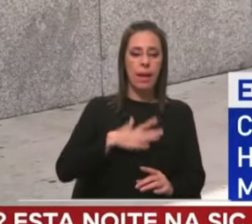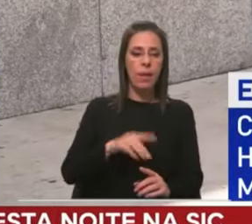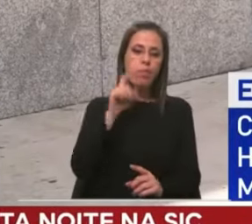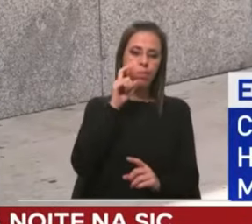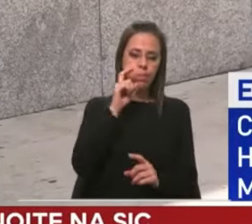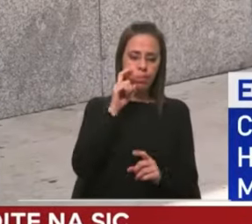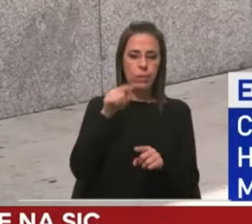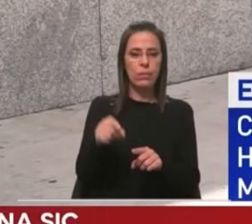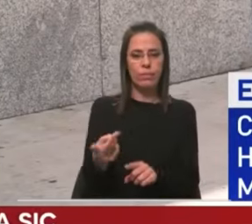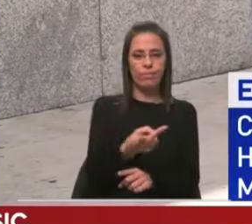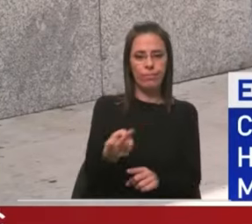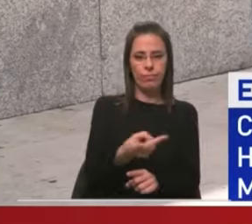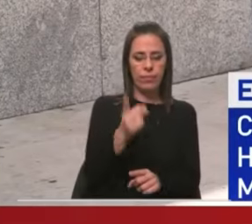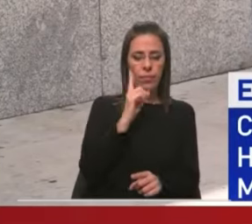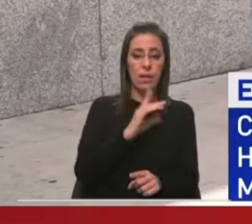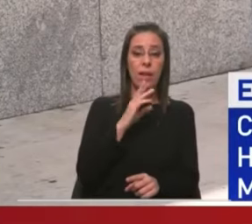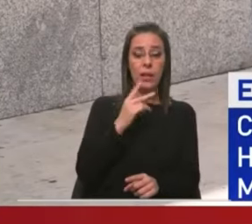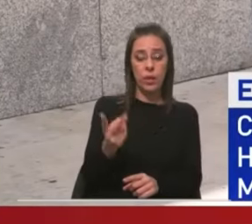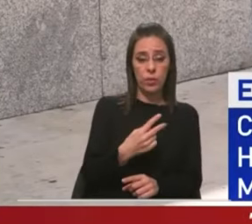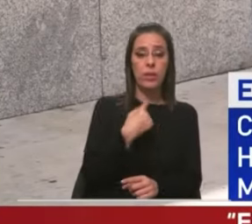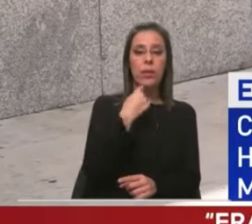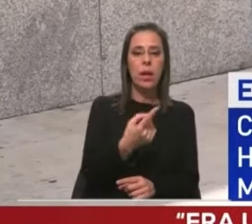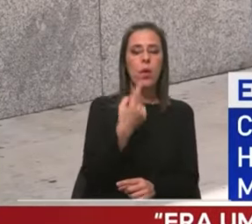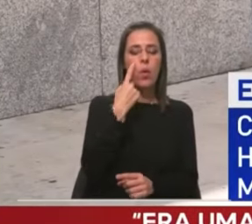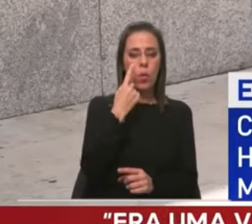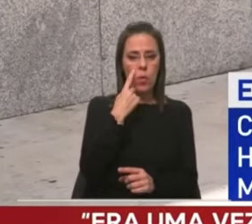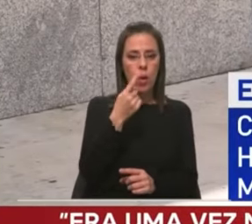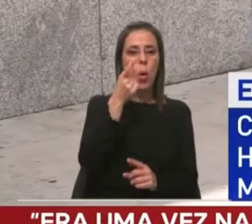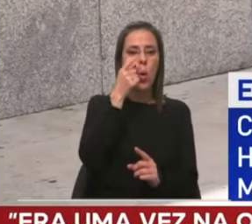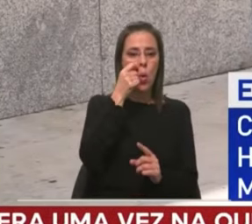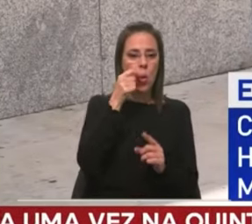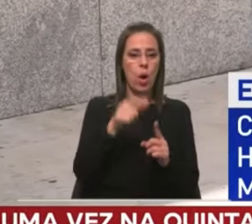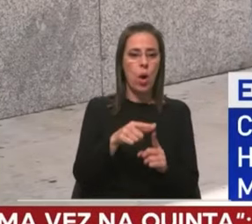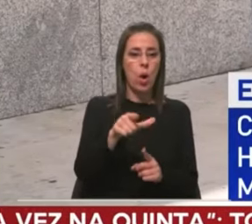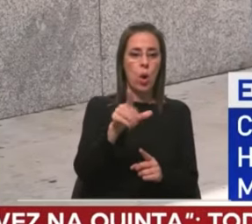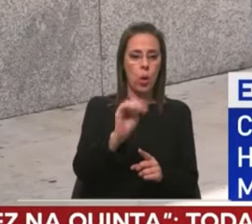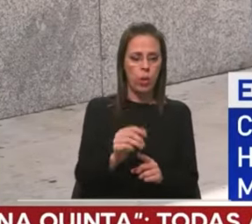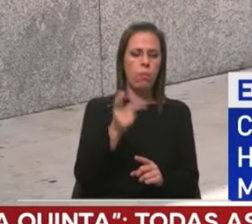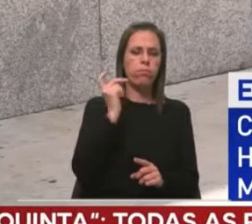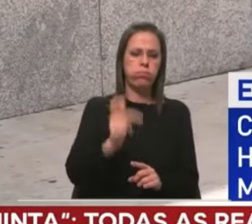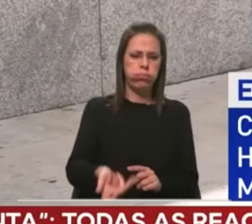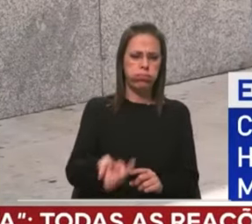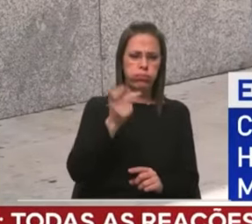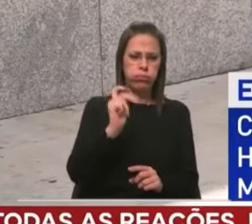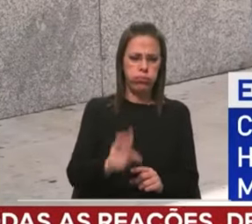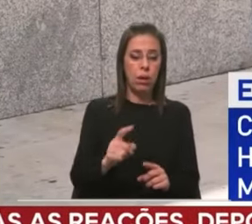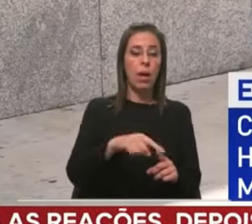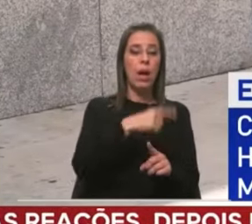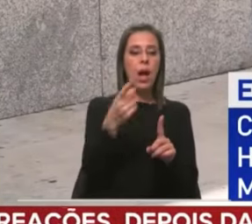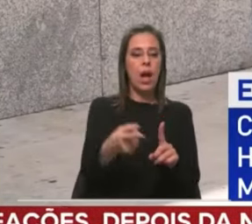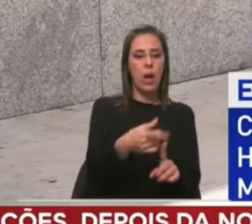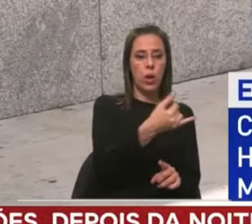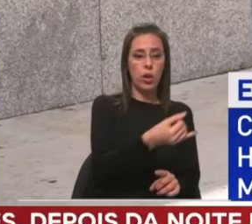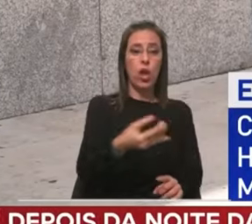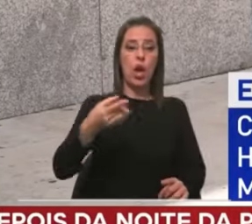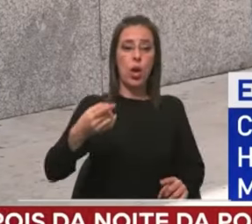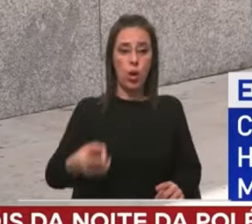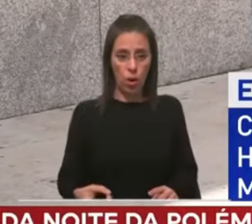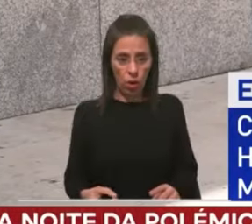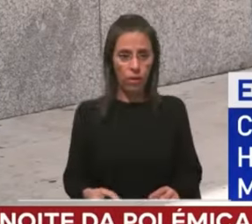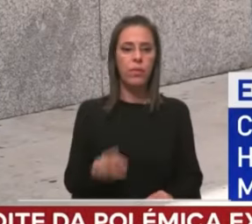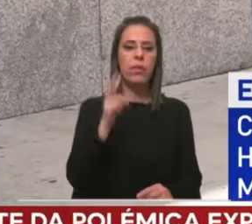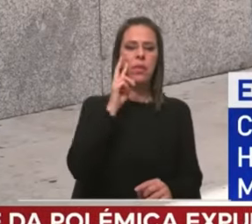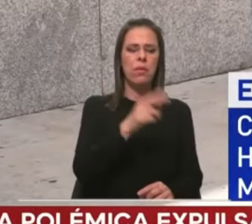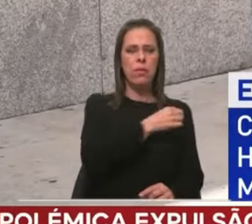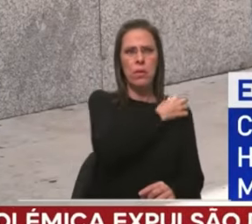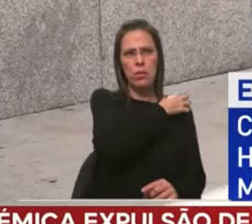certa maneira, proteger as filhas. Disse que conhecia o arguido Luís Lopes há muitos anos, desde 2009, e que o viu